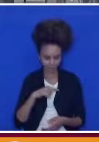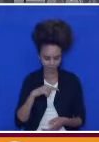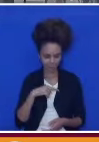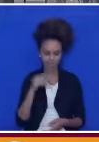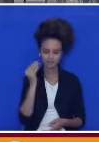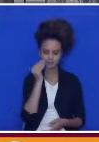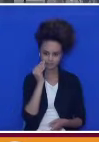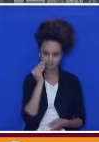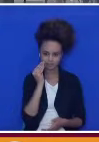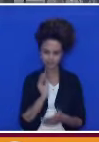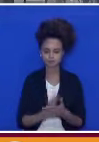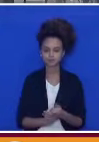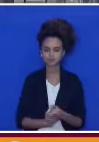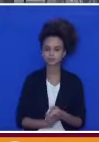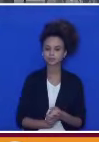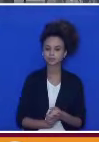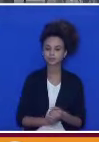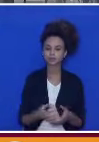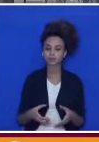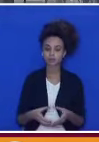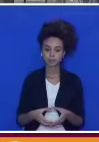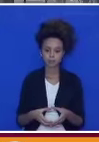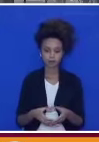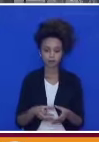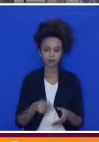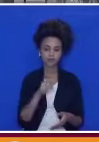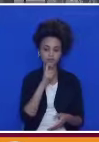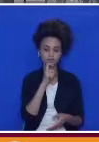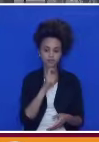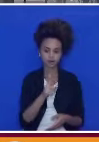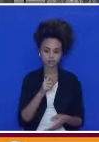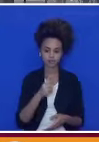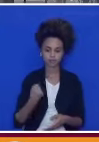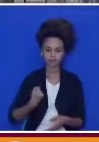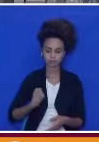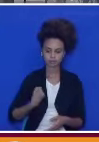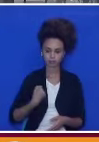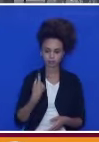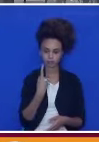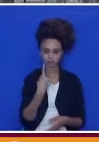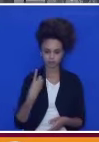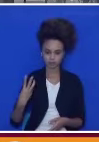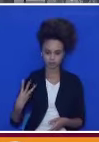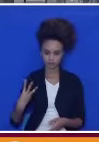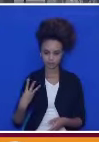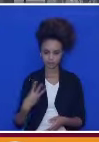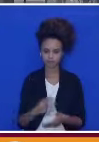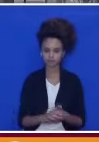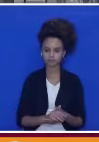tem chances. Bola verde, número 13. Verde, 13.